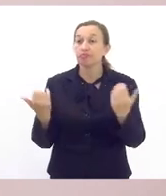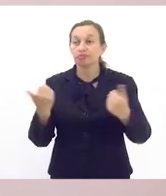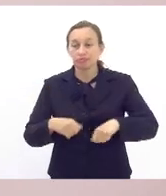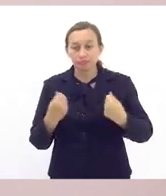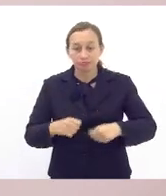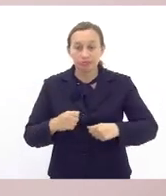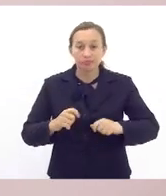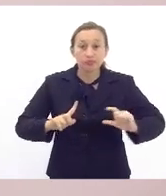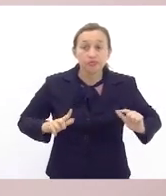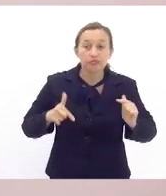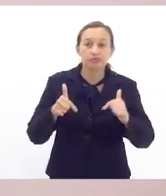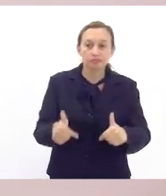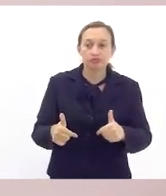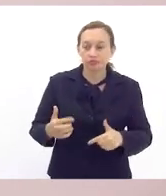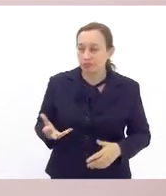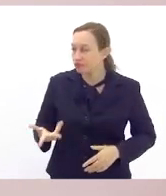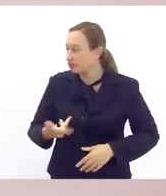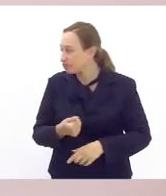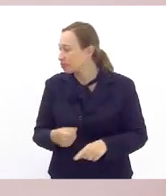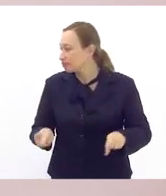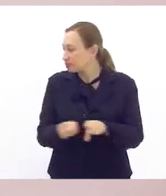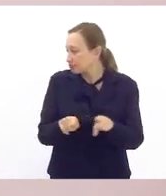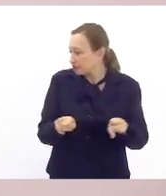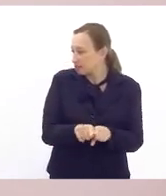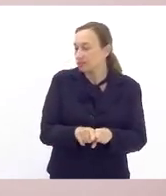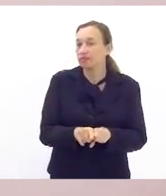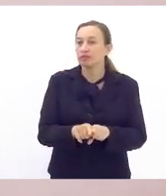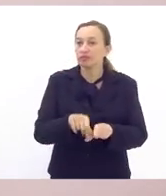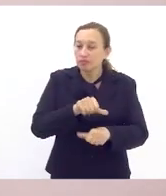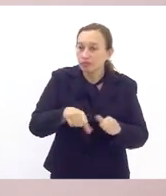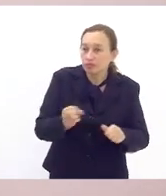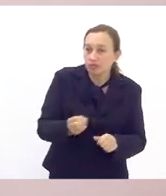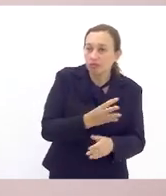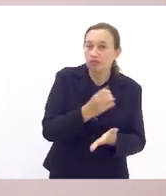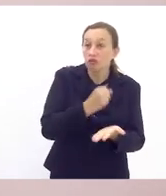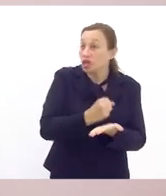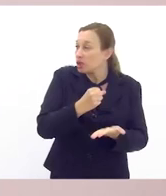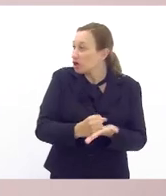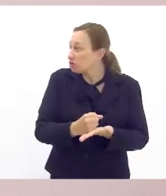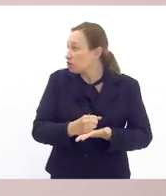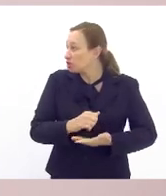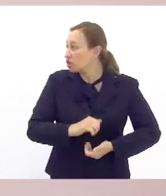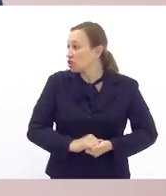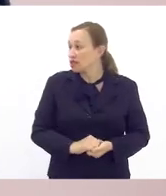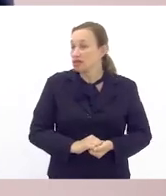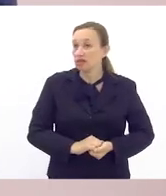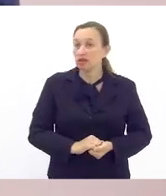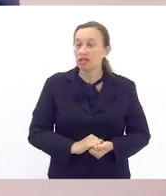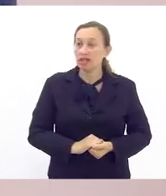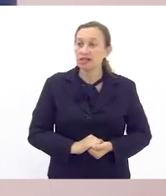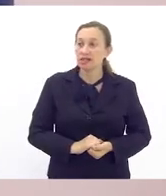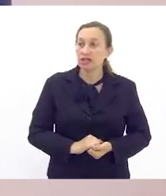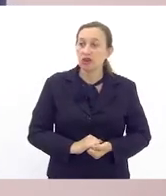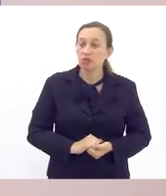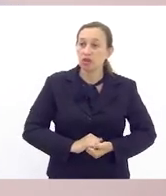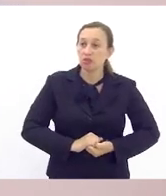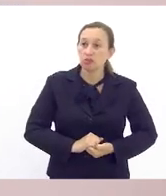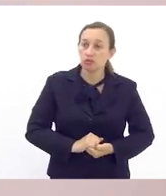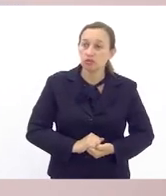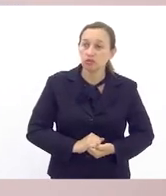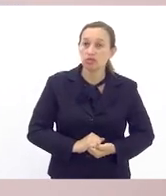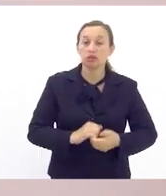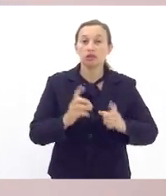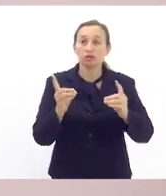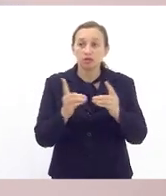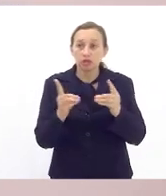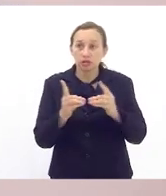se movimentar a gente tente também que ela quer renovar o contrato com novas condicionantes mas é condicionantes principal tem que ser o atendimento